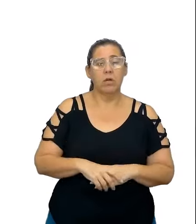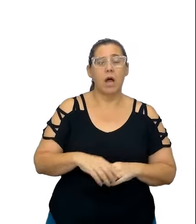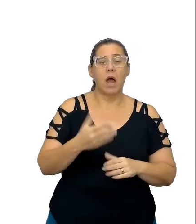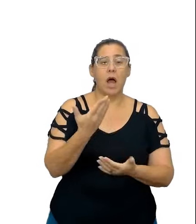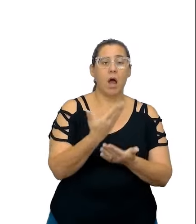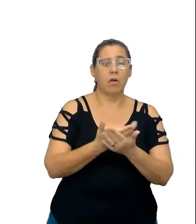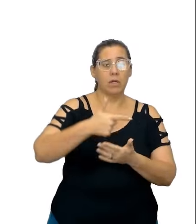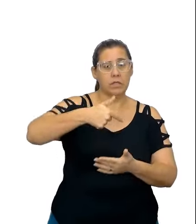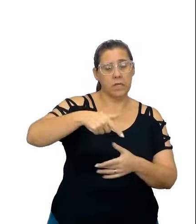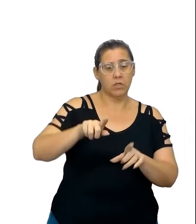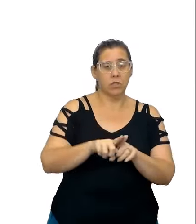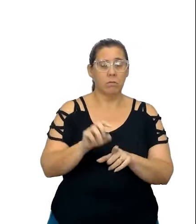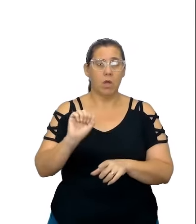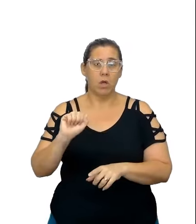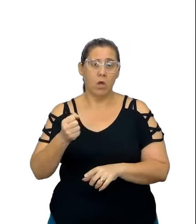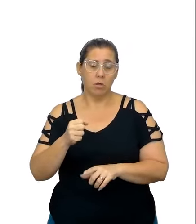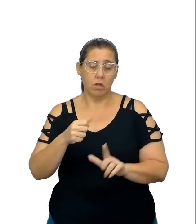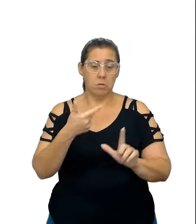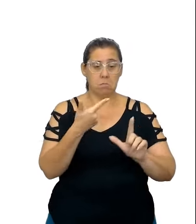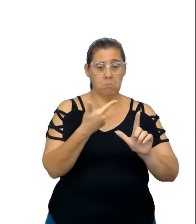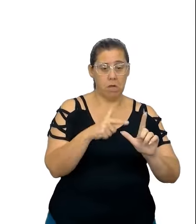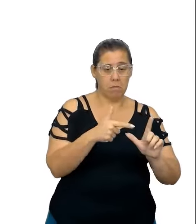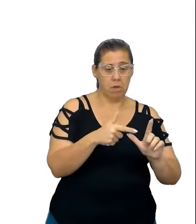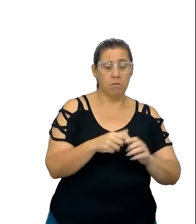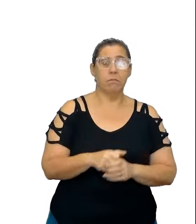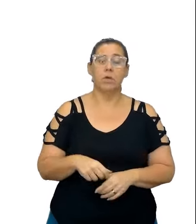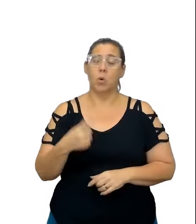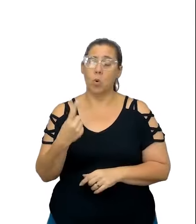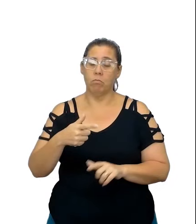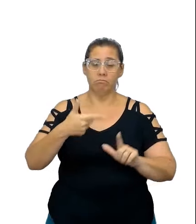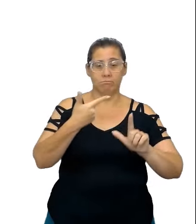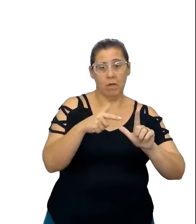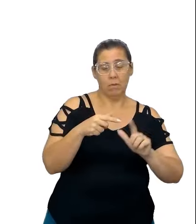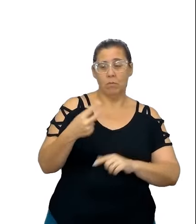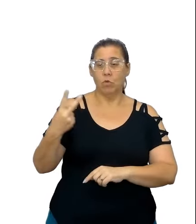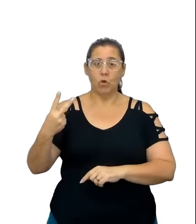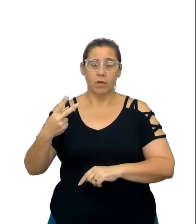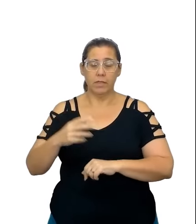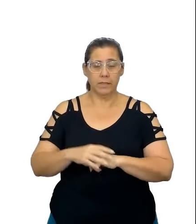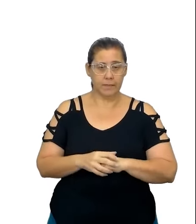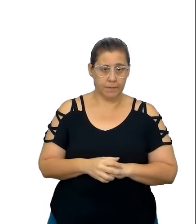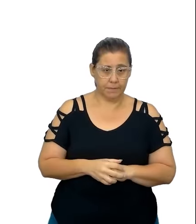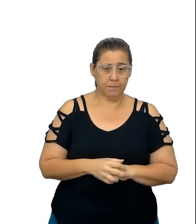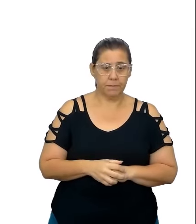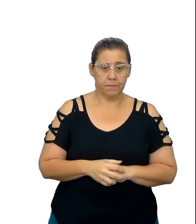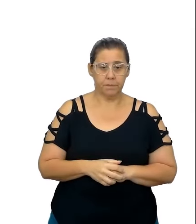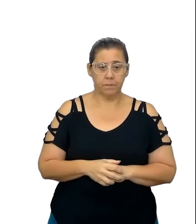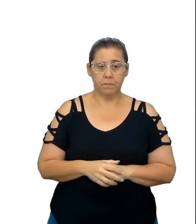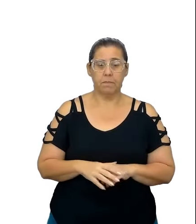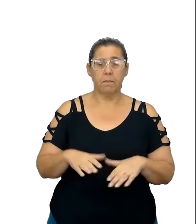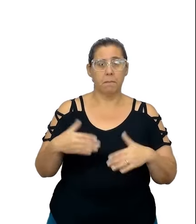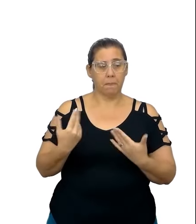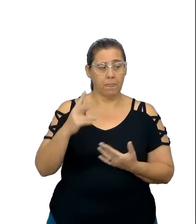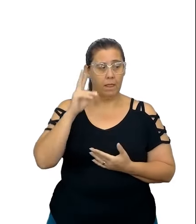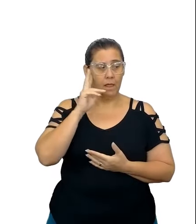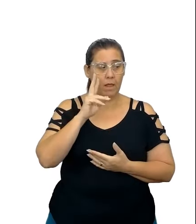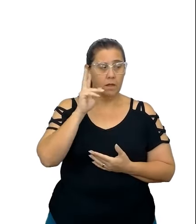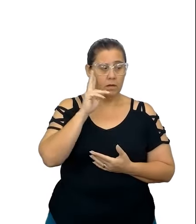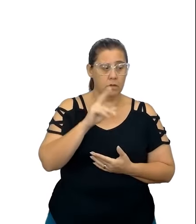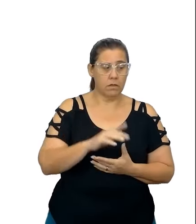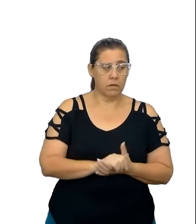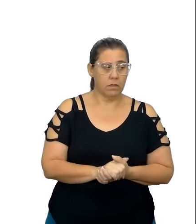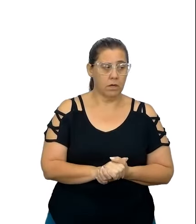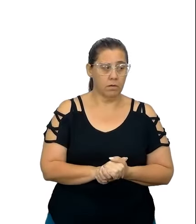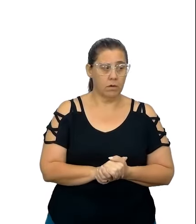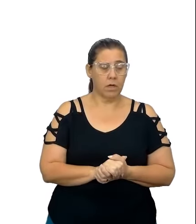8, que é virou meme 1, virou meme 2, parte 1, parte 2. Então, retomamos aqui a